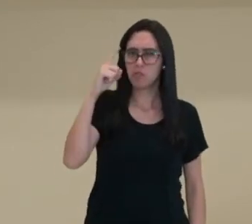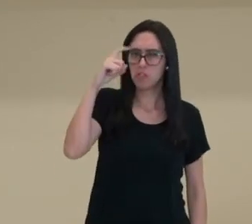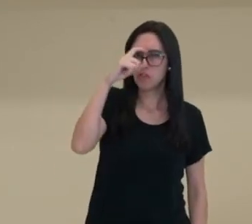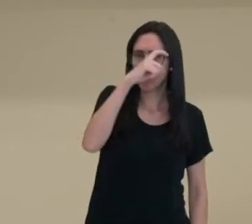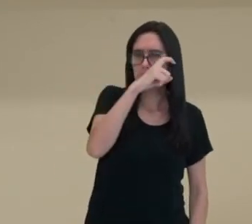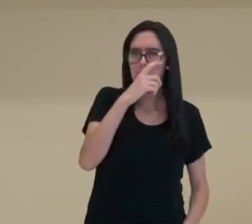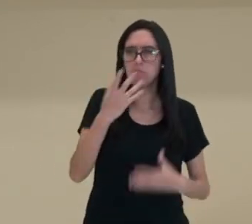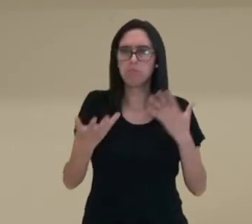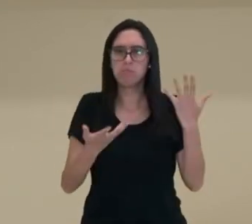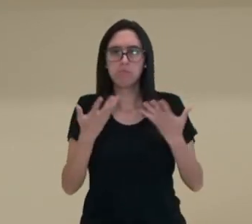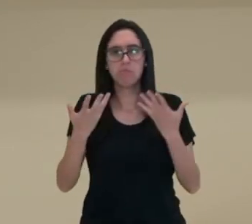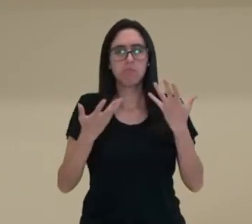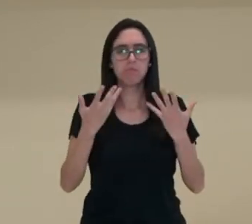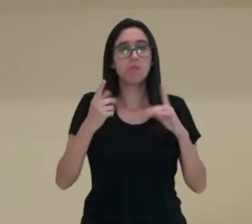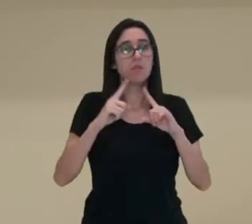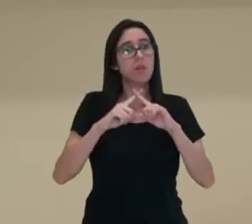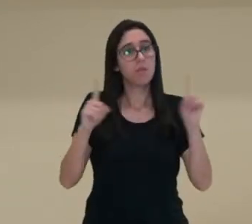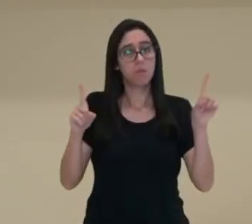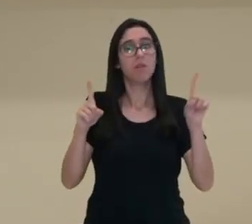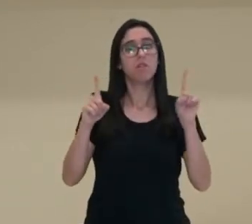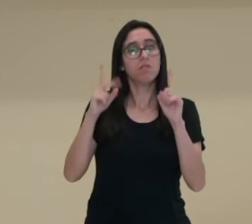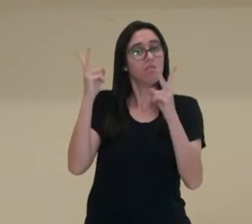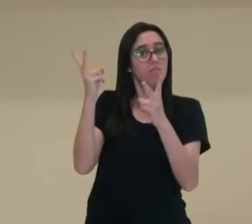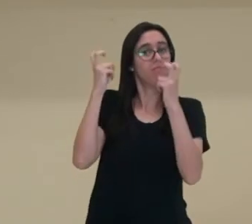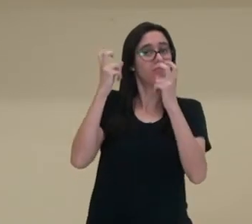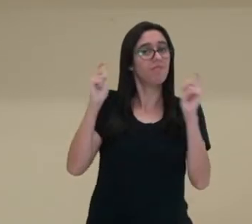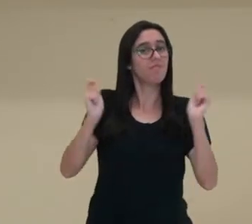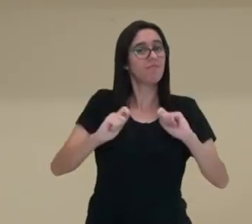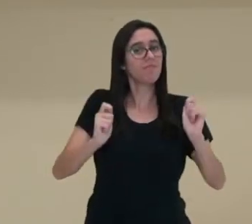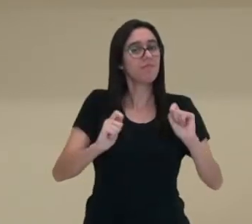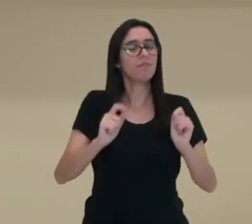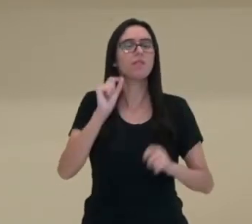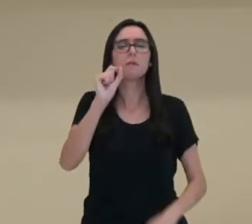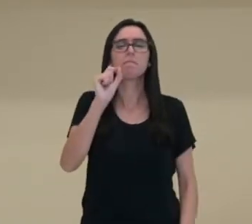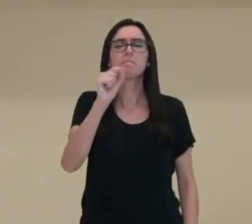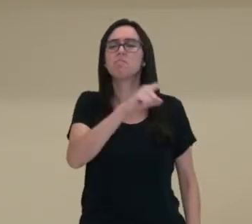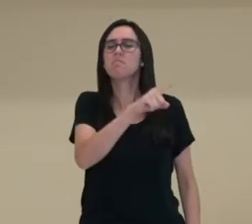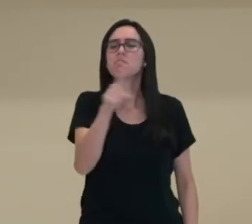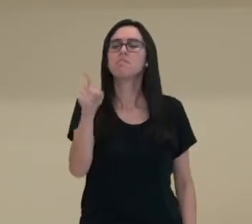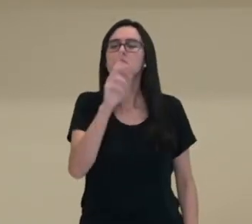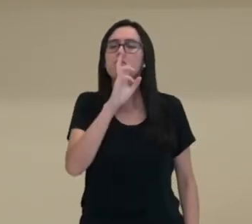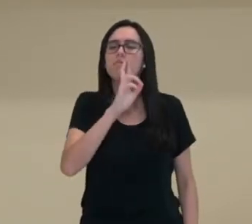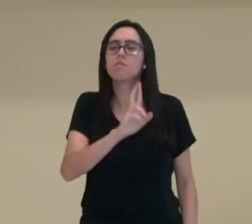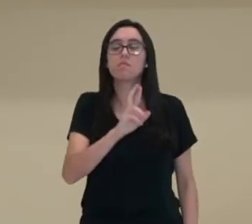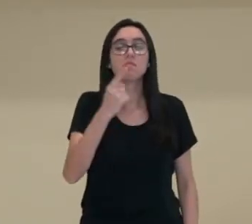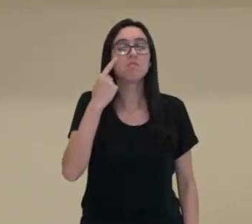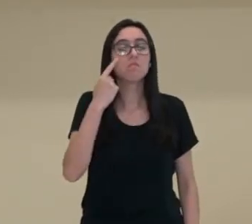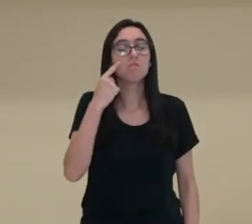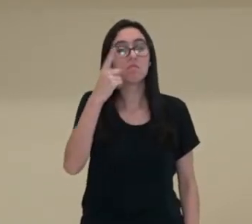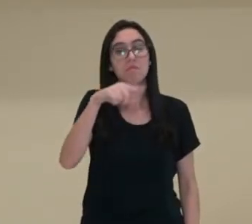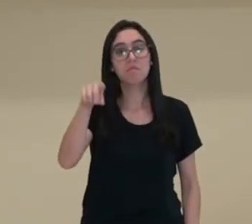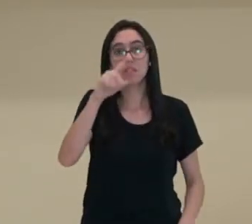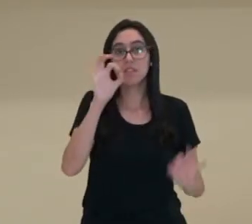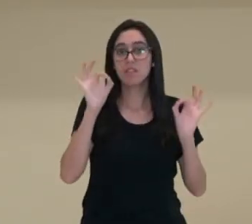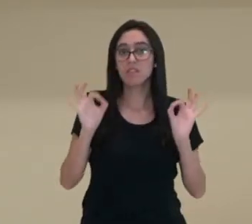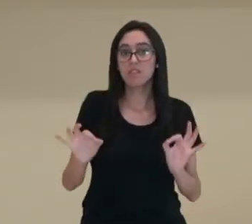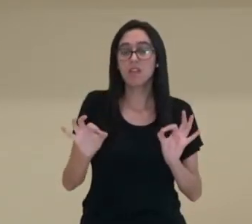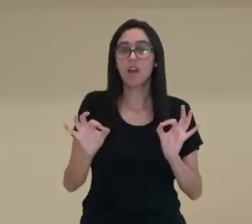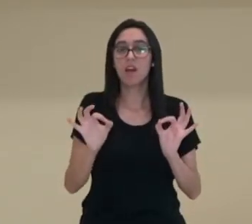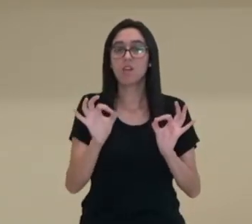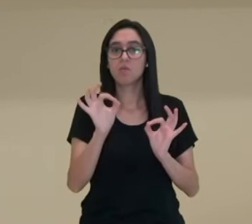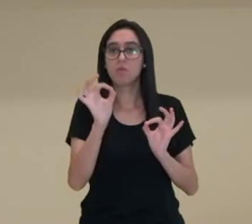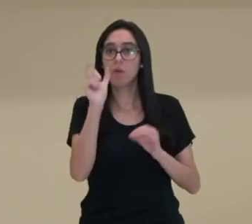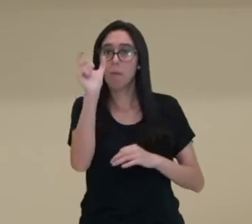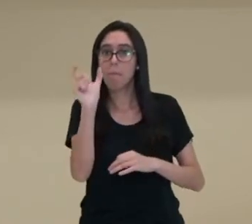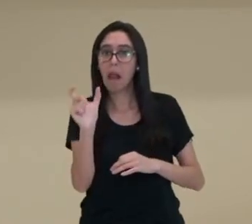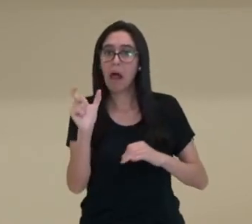fica meio que óbvio, né, o significado. Então vamos ver o que vocês responderam e se as palavras utilizadas por vocês na resposta vêm